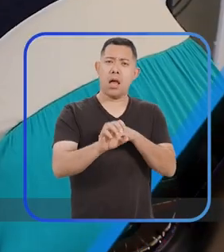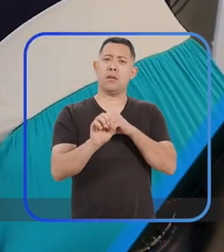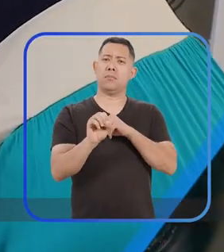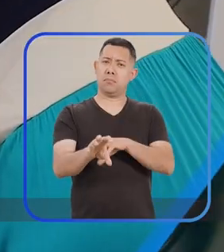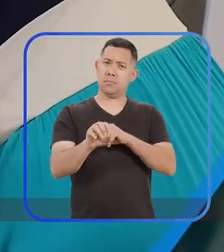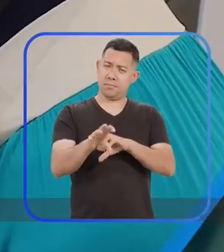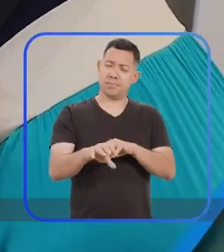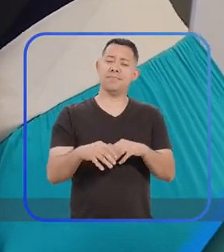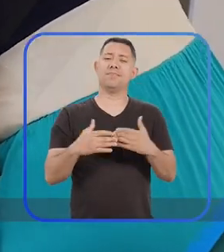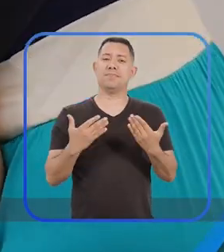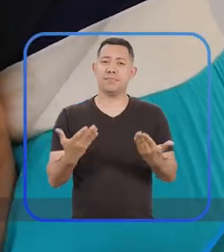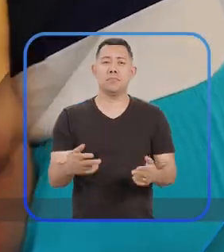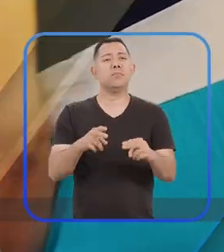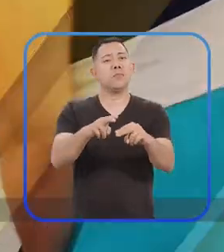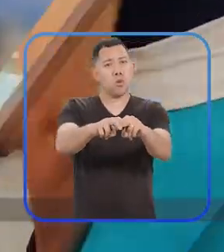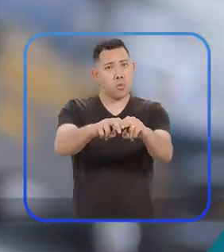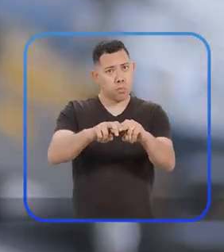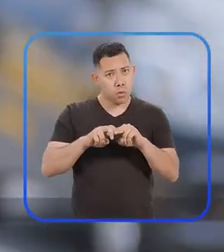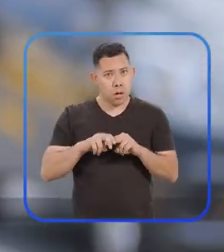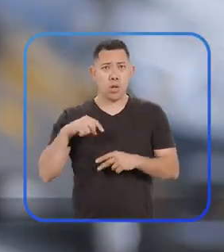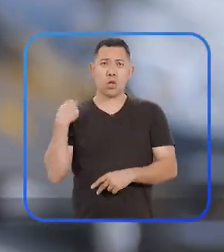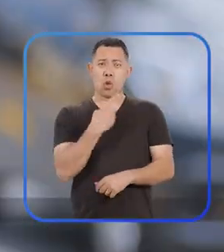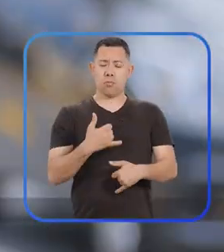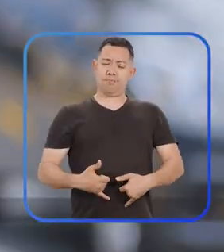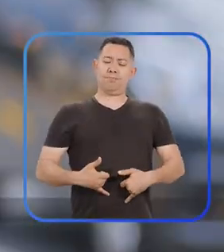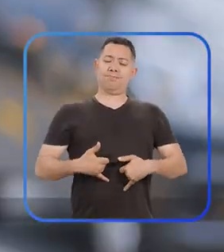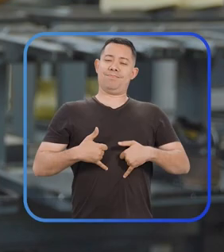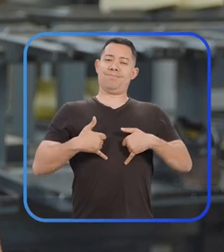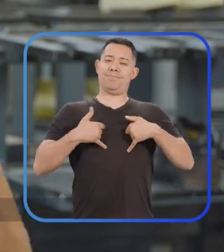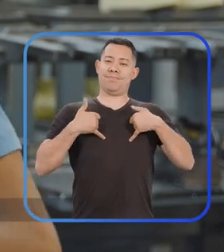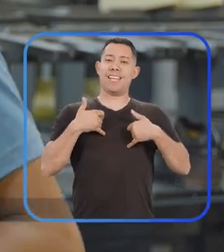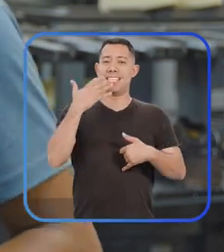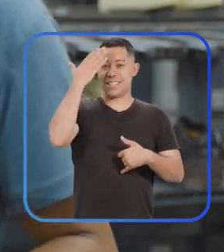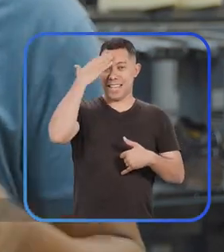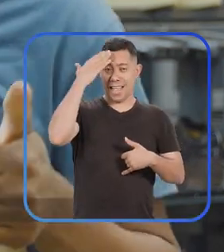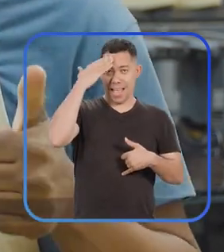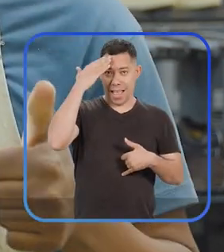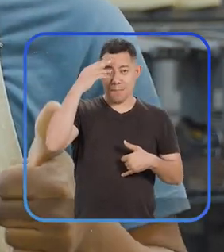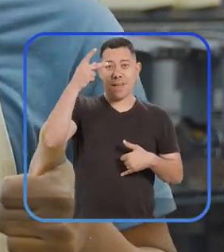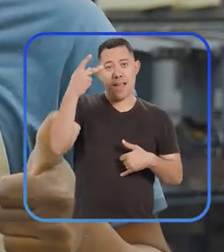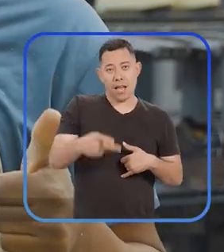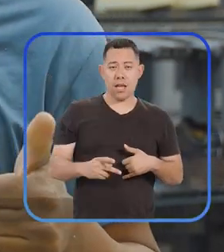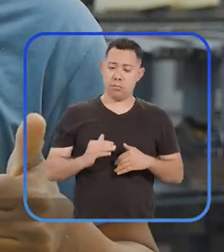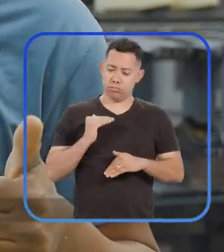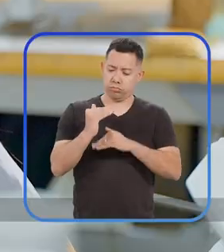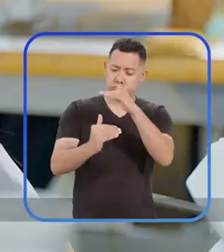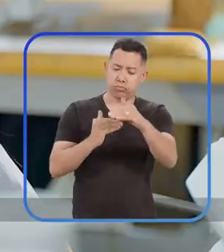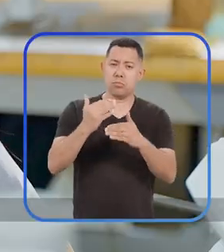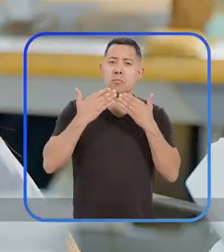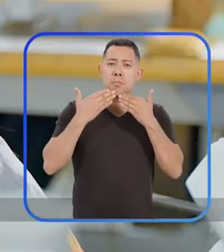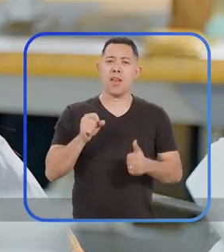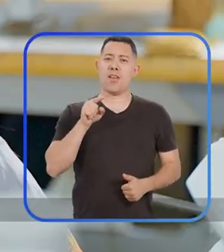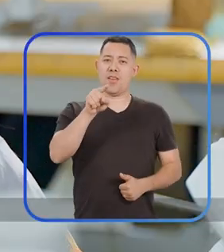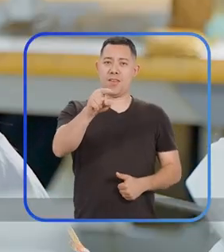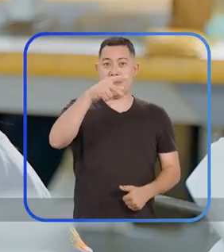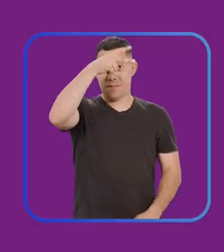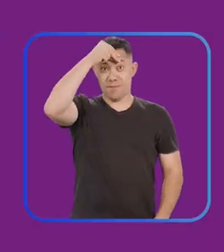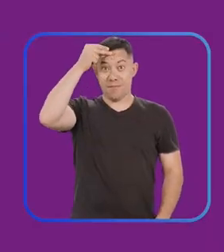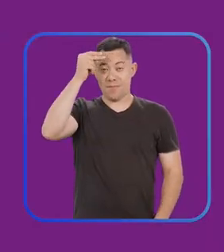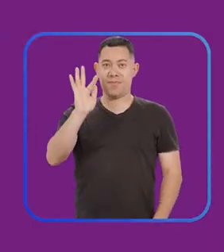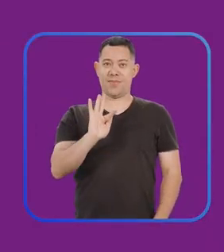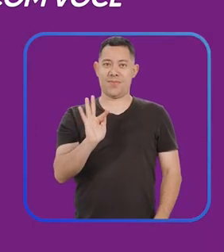e educação. Por isso, só nos dá orgulho. Essa é Franca, que se desenvolve para sua vida